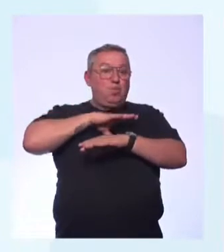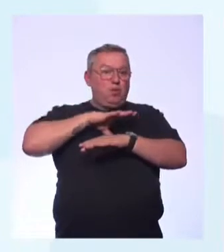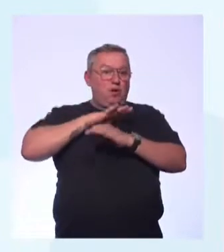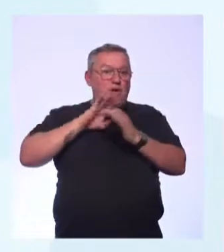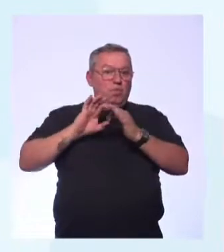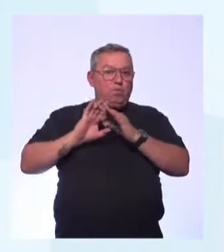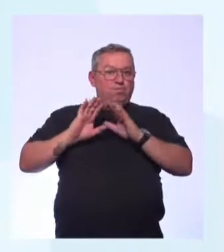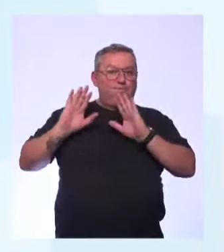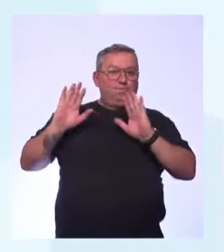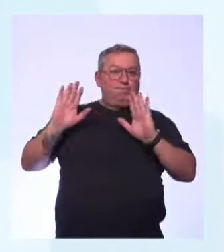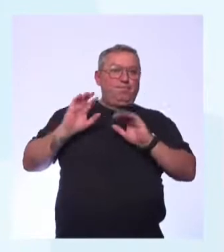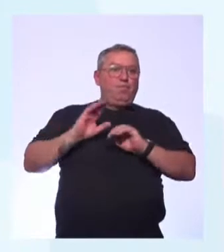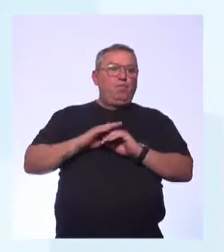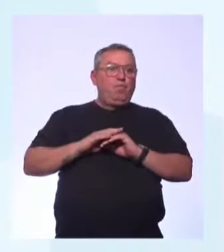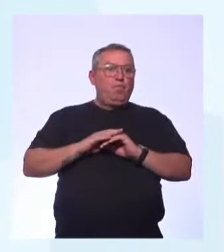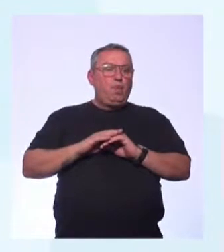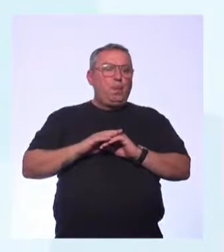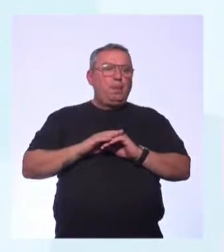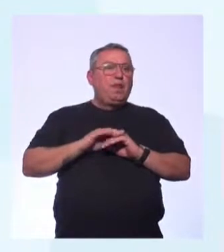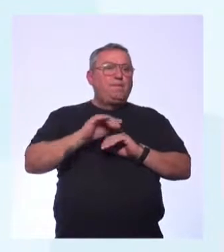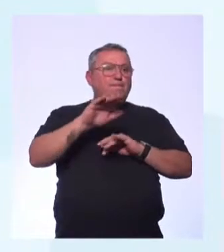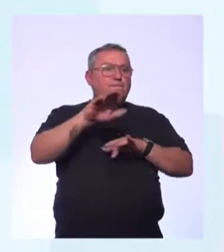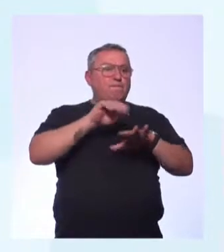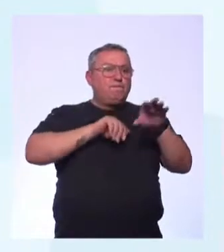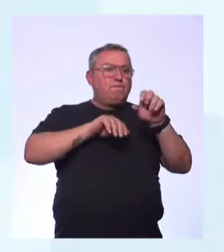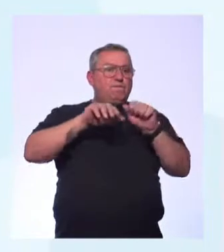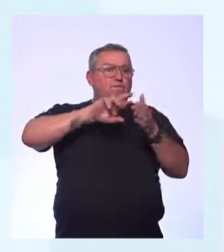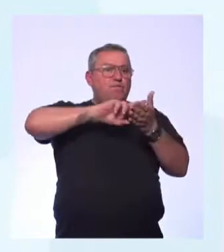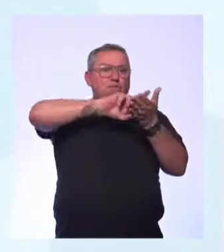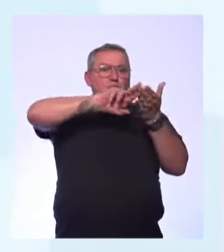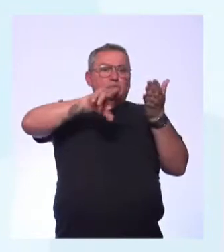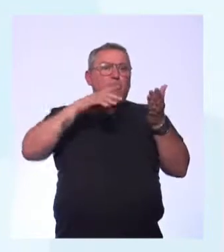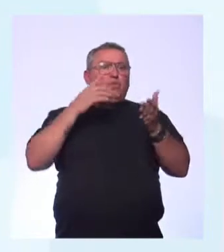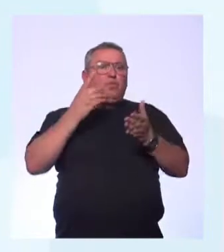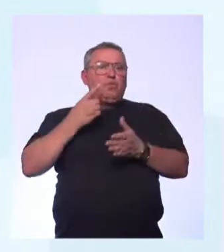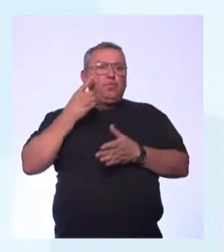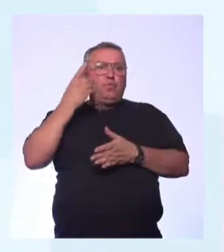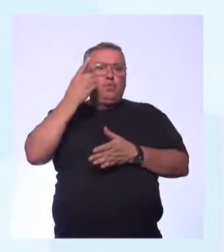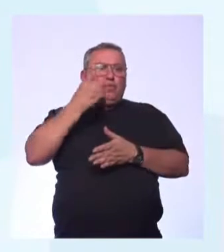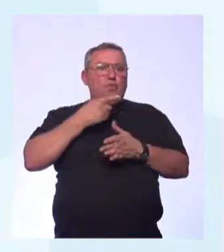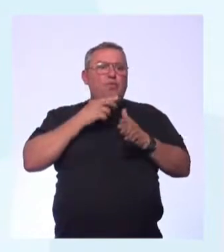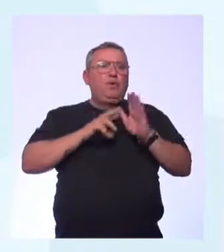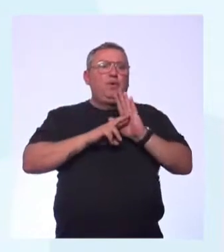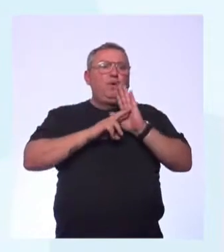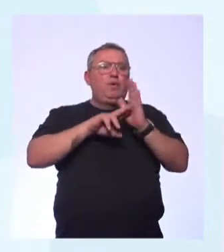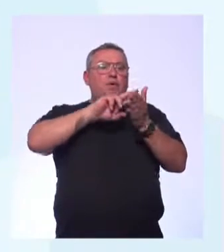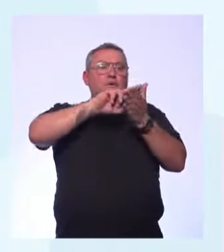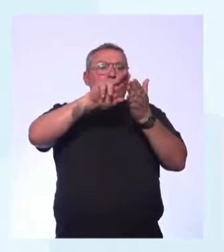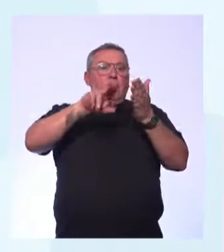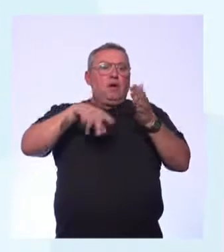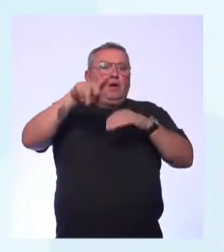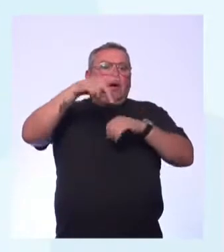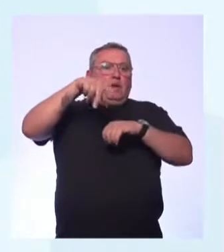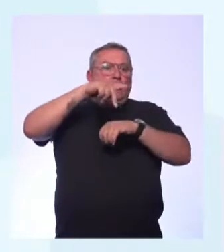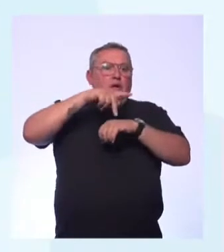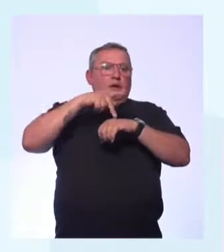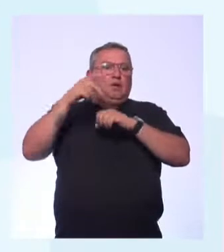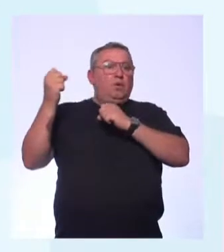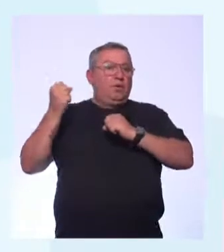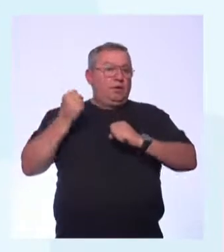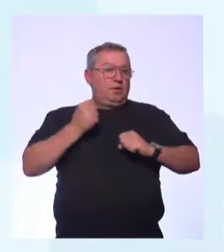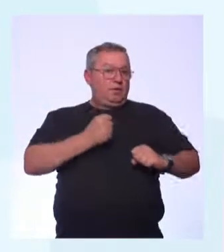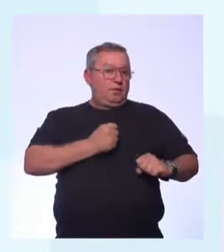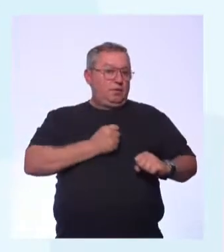Portugal. Foram convocados vários deputados que representavam as diversas províncias